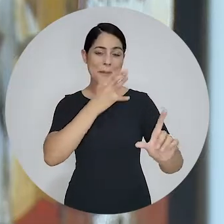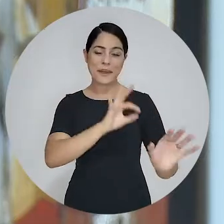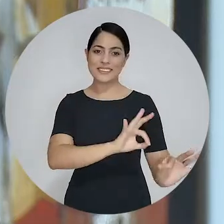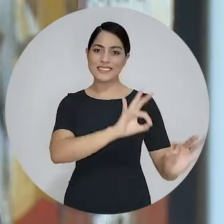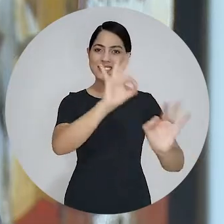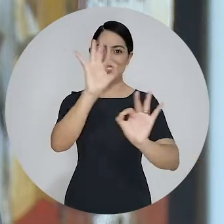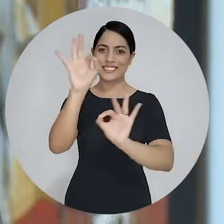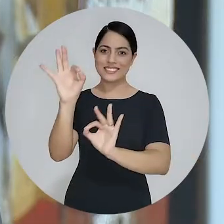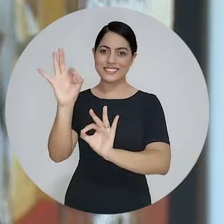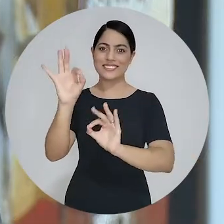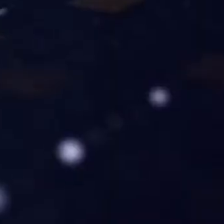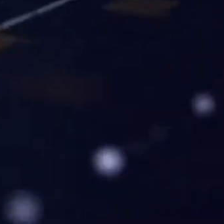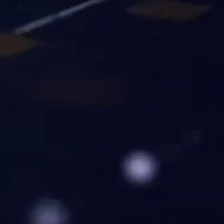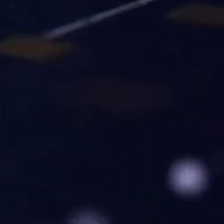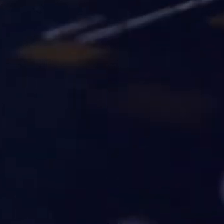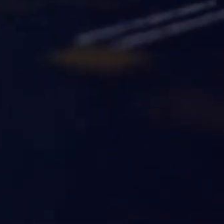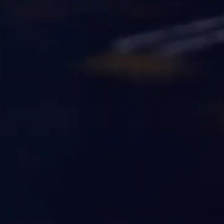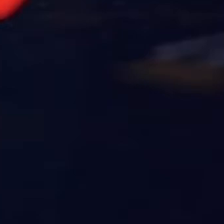gente, já estamos no ar.